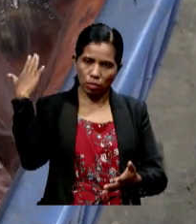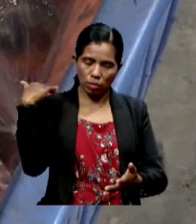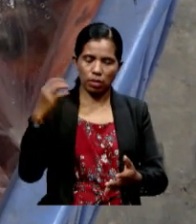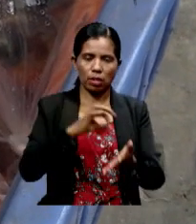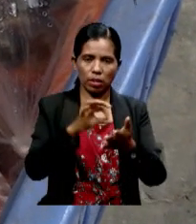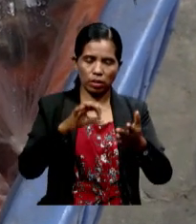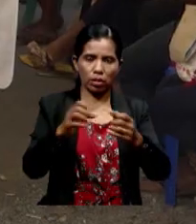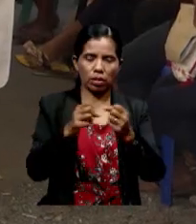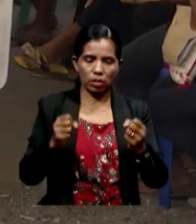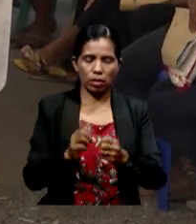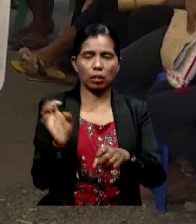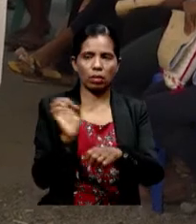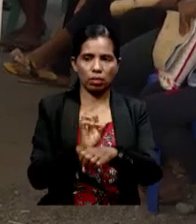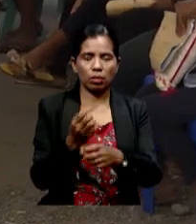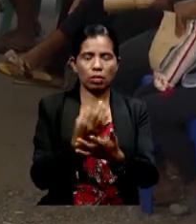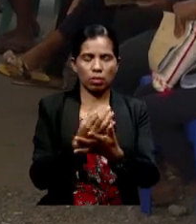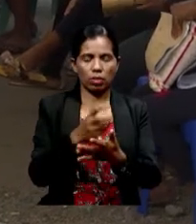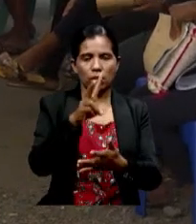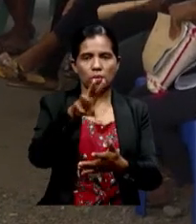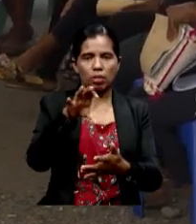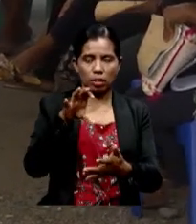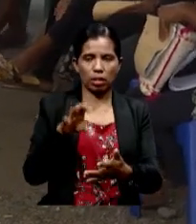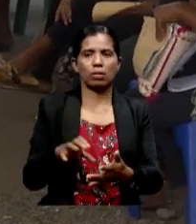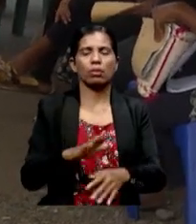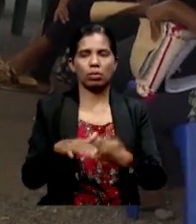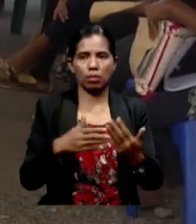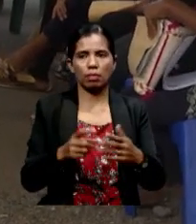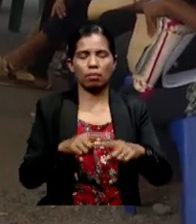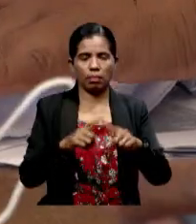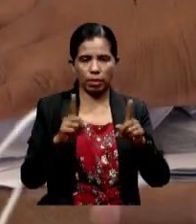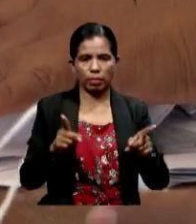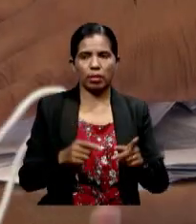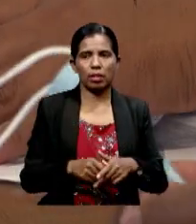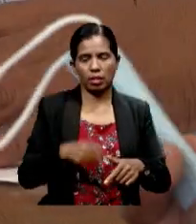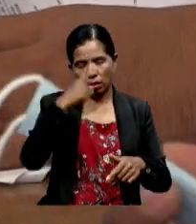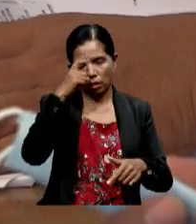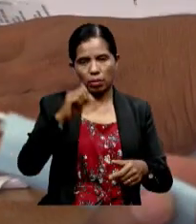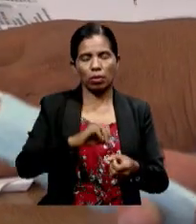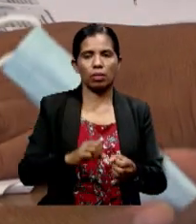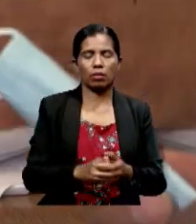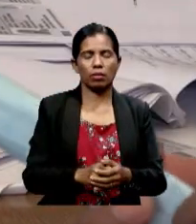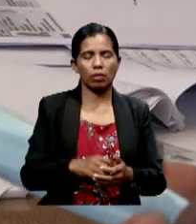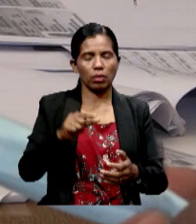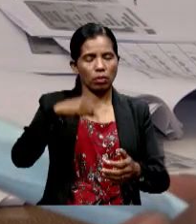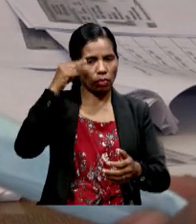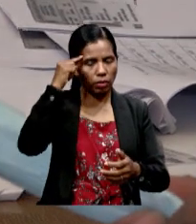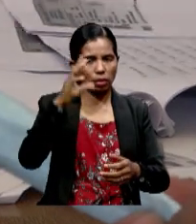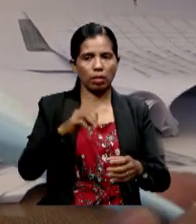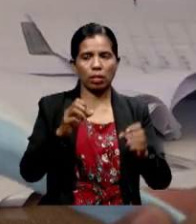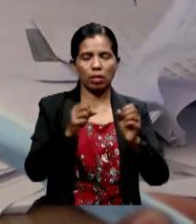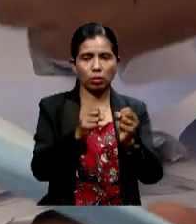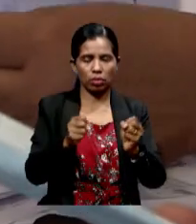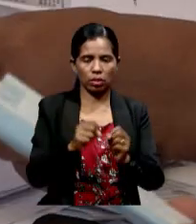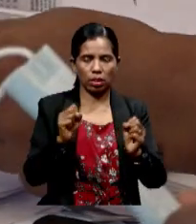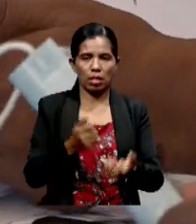simo recuperação económica ou sendo $200 na boa terne. Mas be tamba agora não governo fo sai de que suku didek tem que atende ne